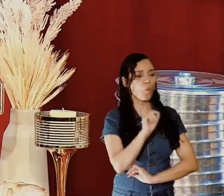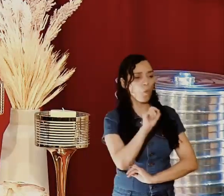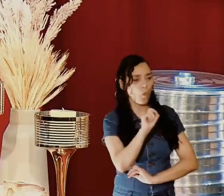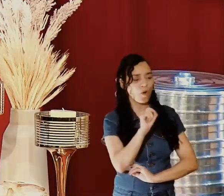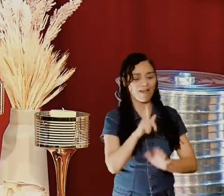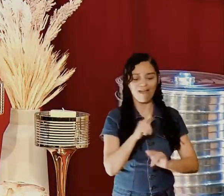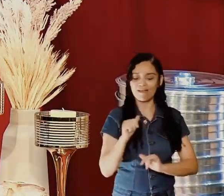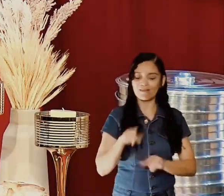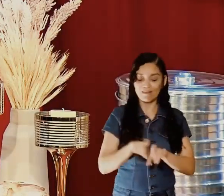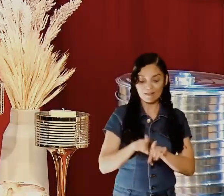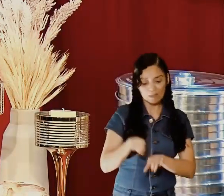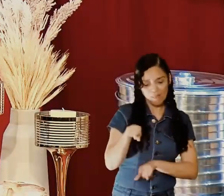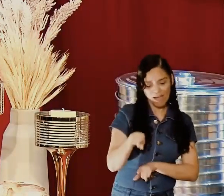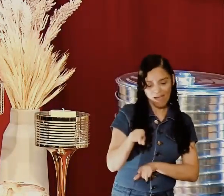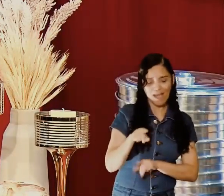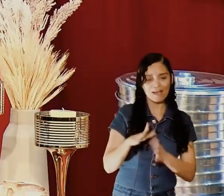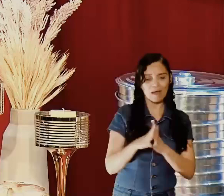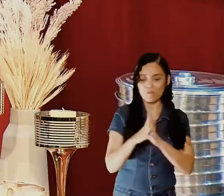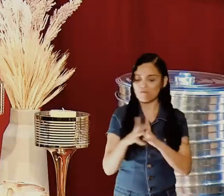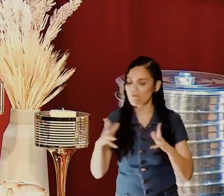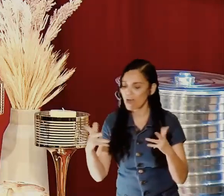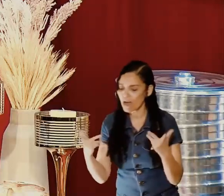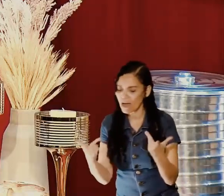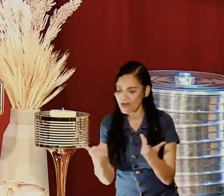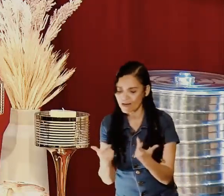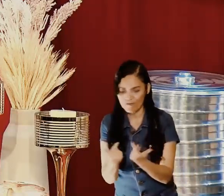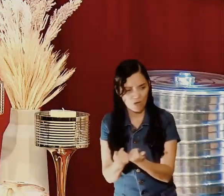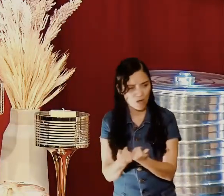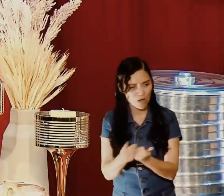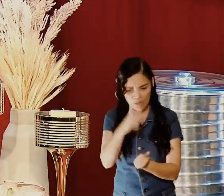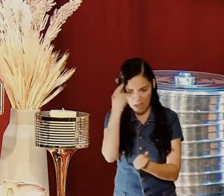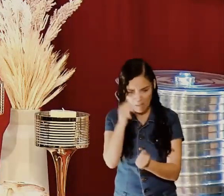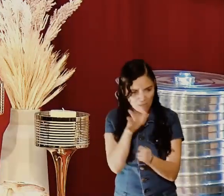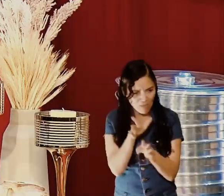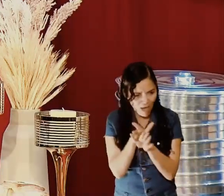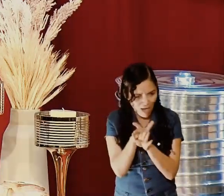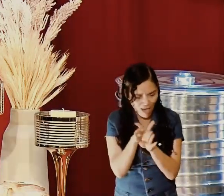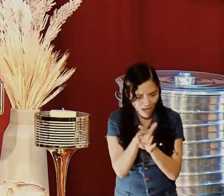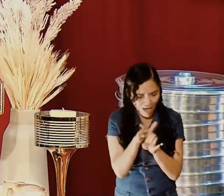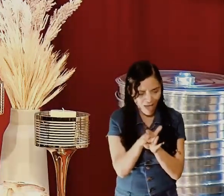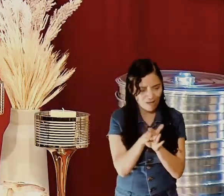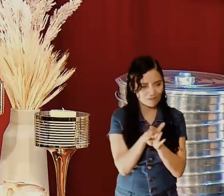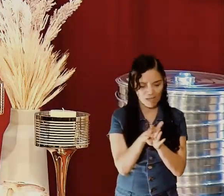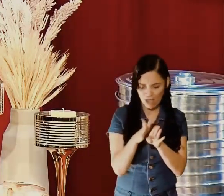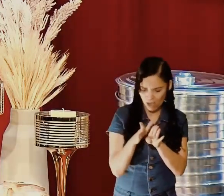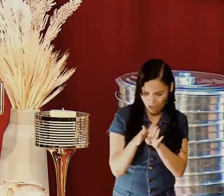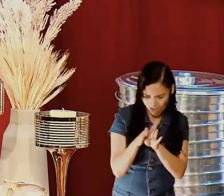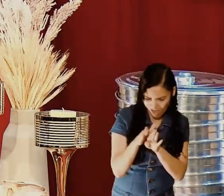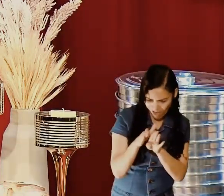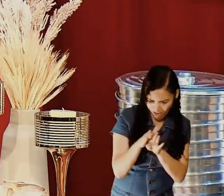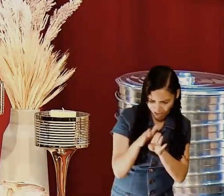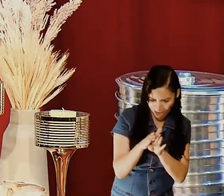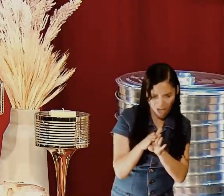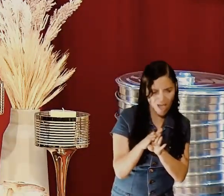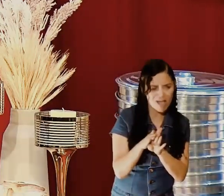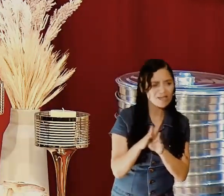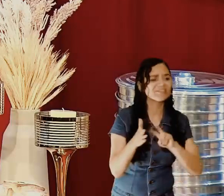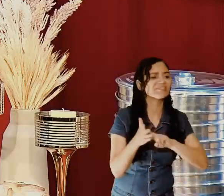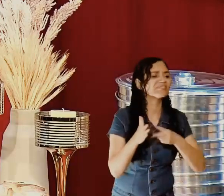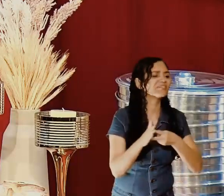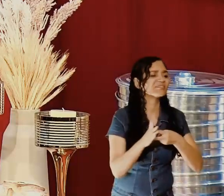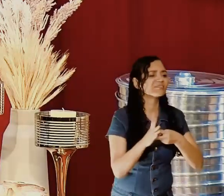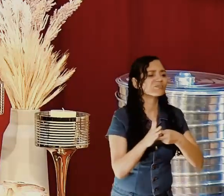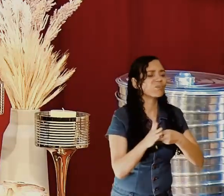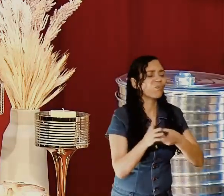Maravilhoso conselheiro, podemos entender como maravilha de um conselheiro. Esse conselheiro é uma maravilha, porque o